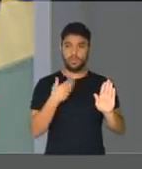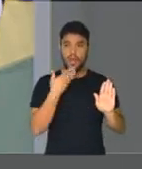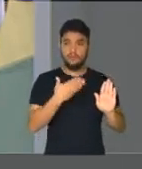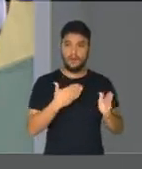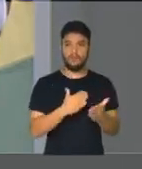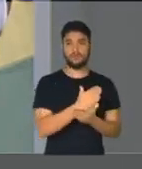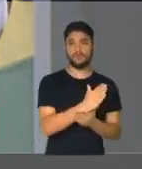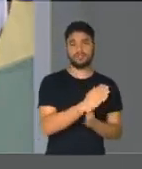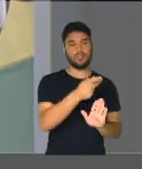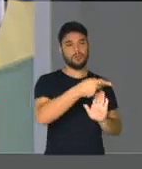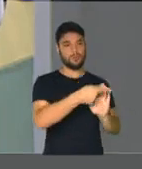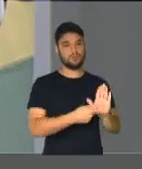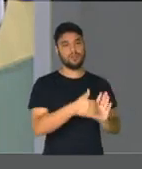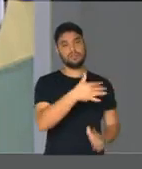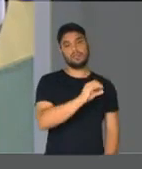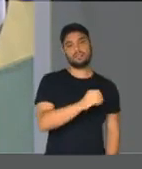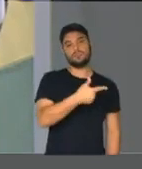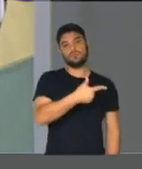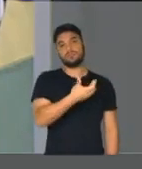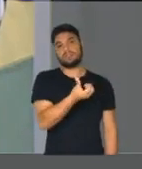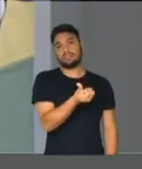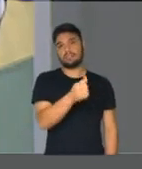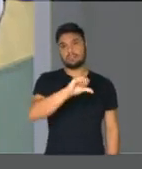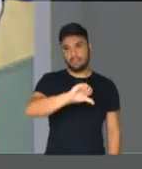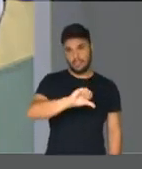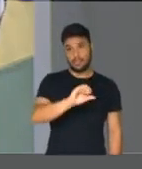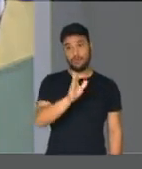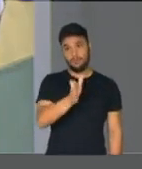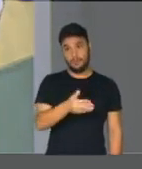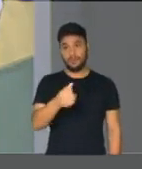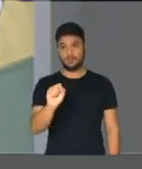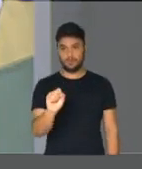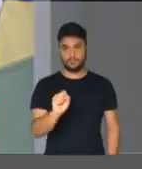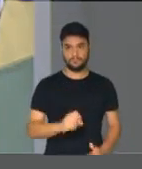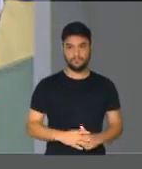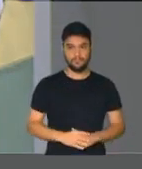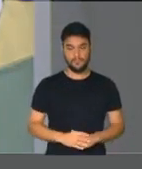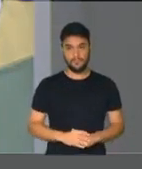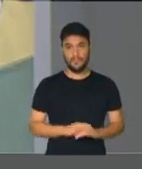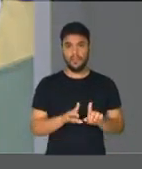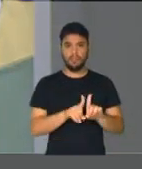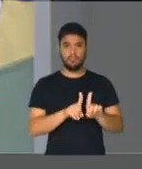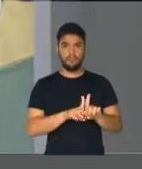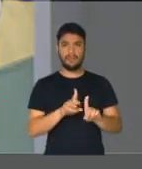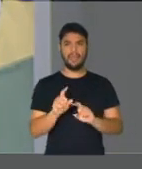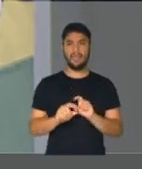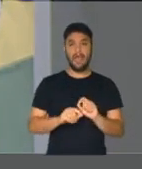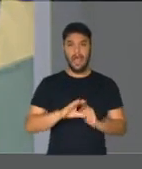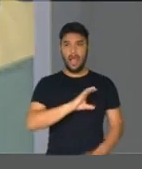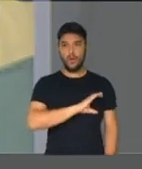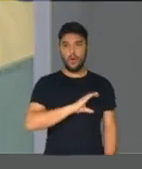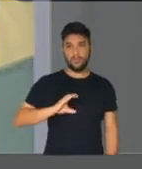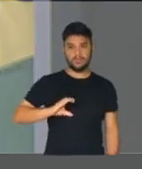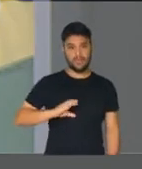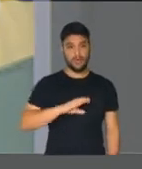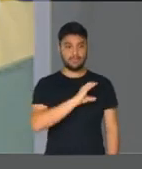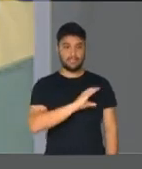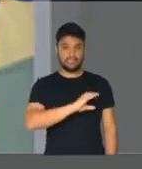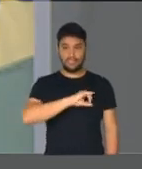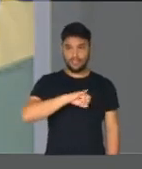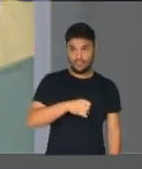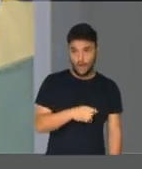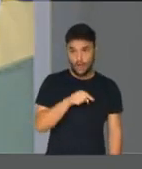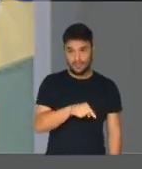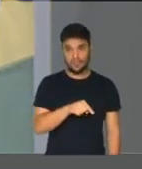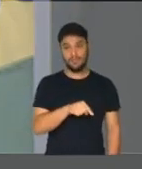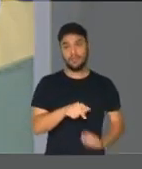aprovação do projeto de lei 10.269 de 2018. Quanto à competência da Comissão de Constituição